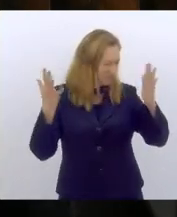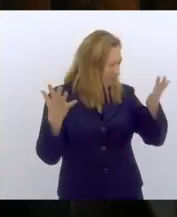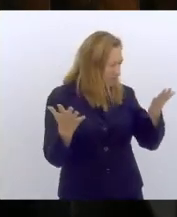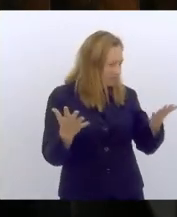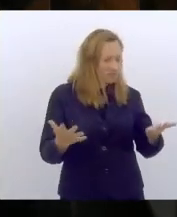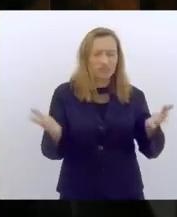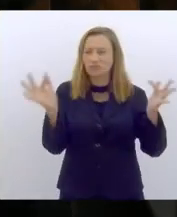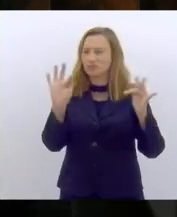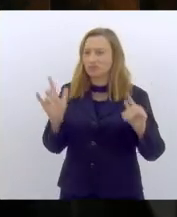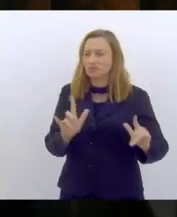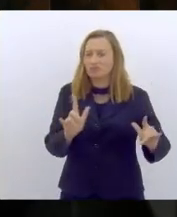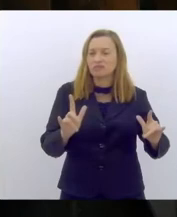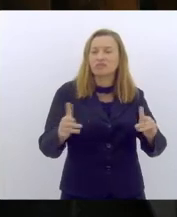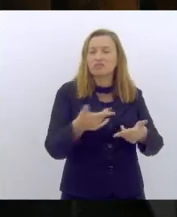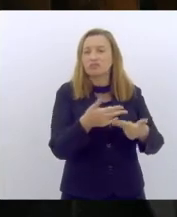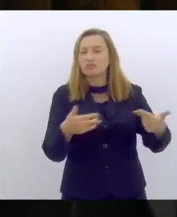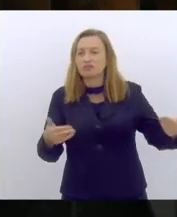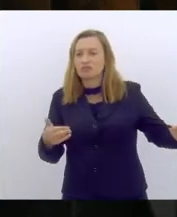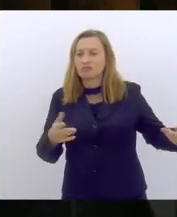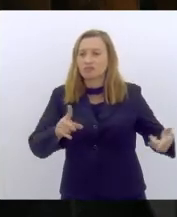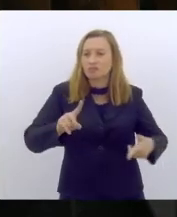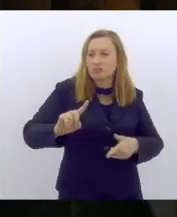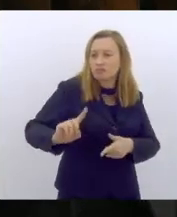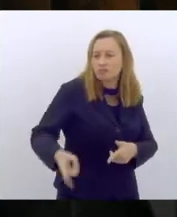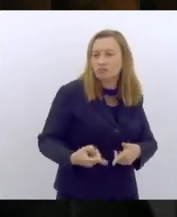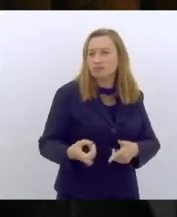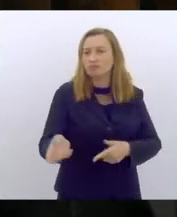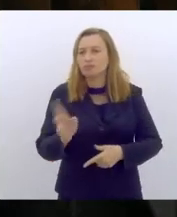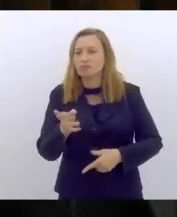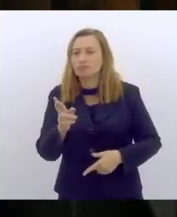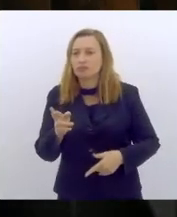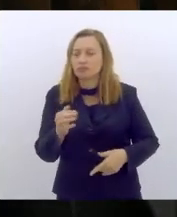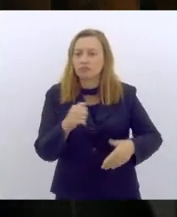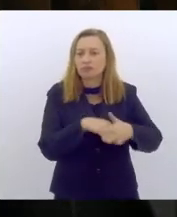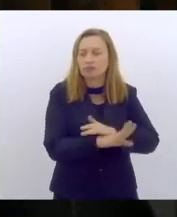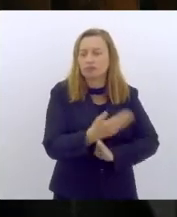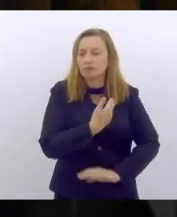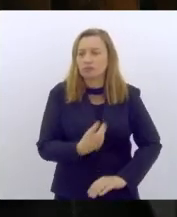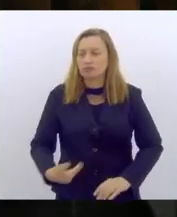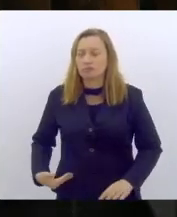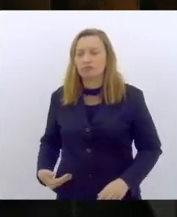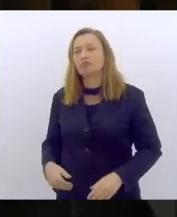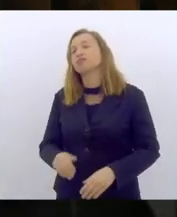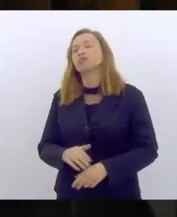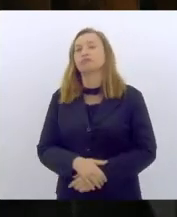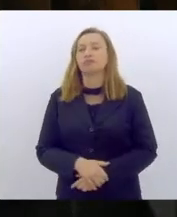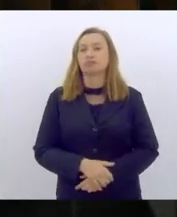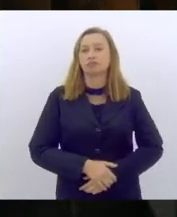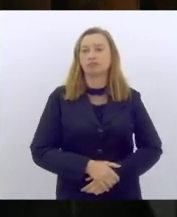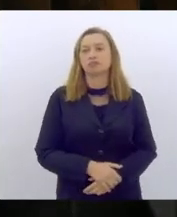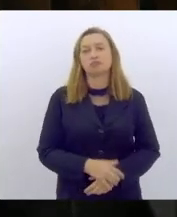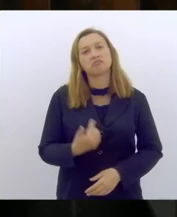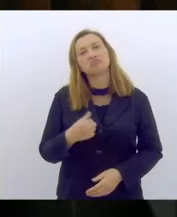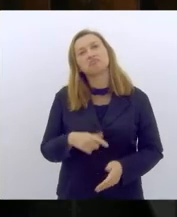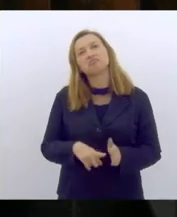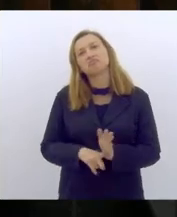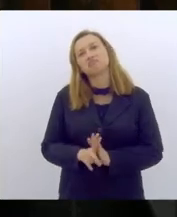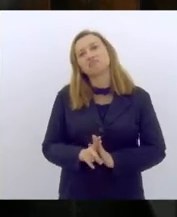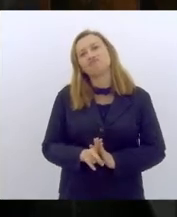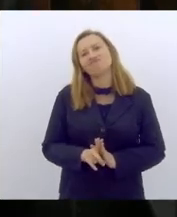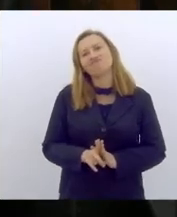milhões de reais nos quatros públicos que tá bancando a ceperj aí eu me pergunto